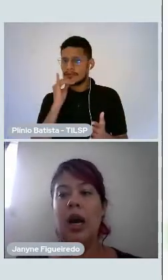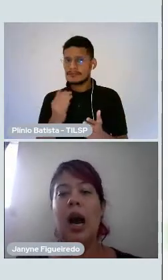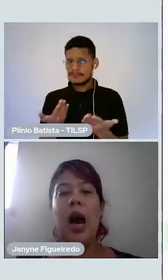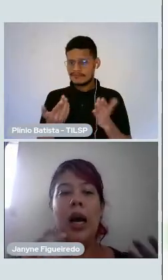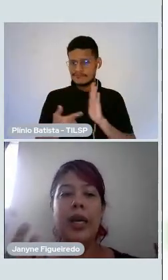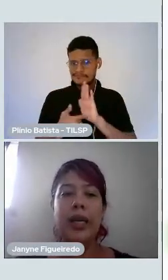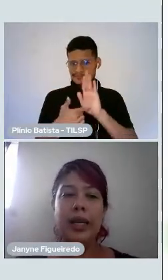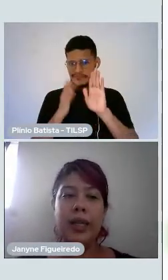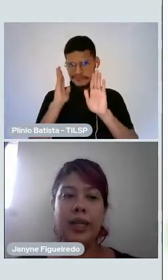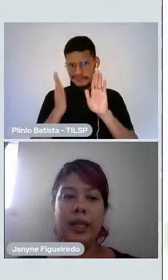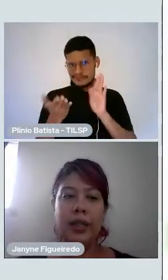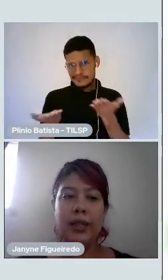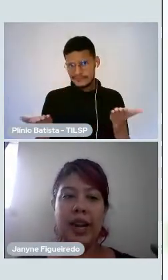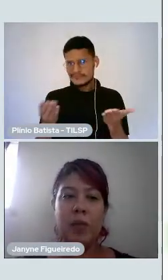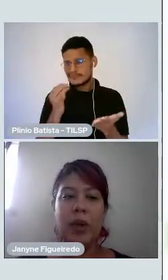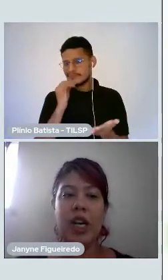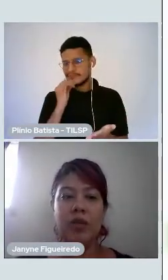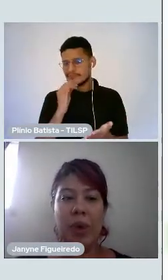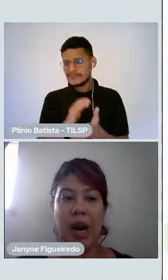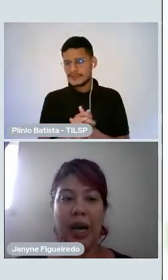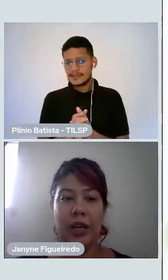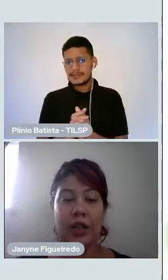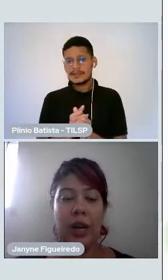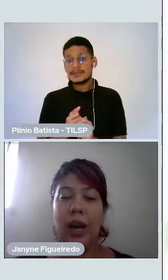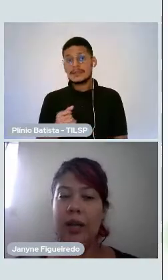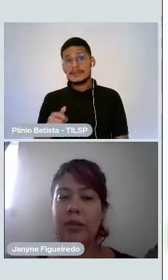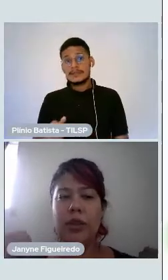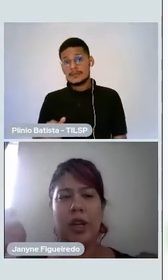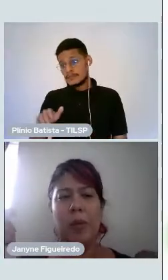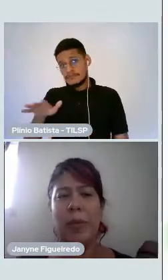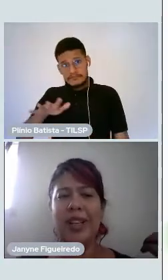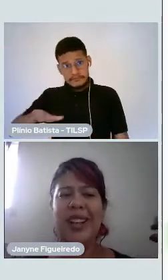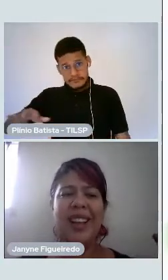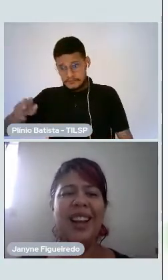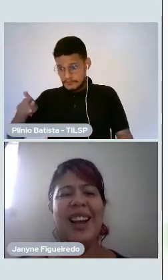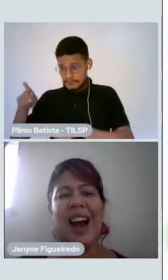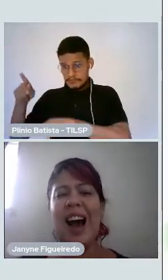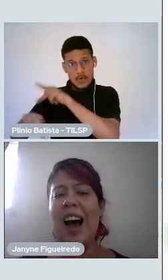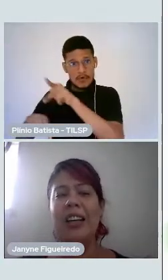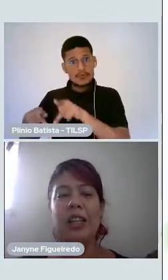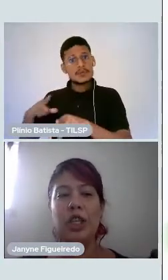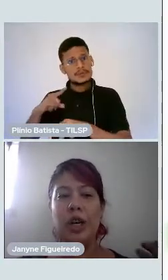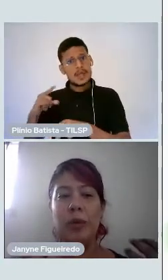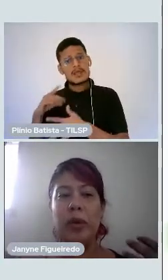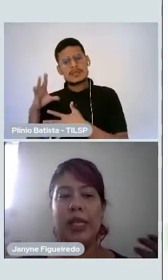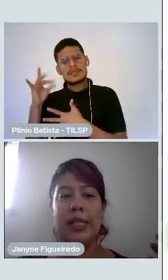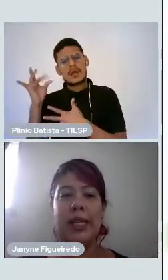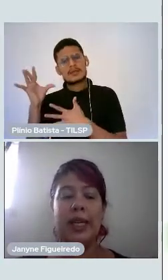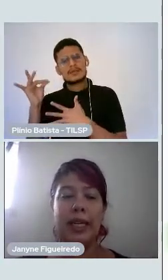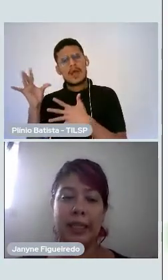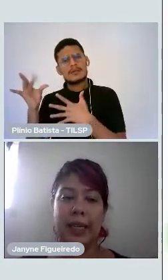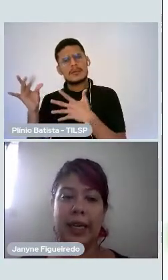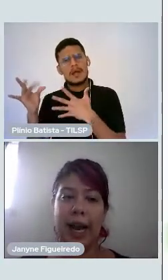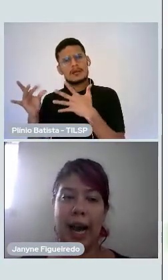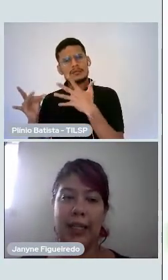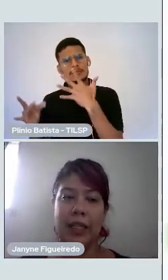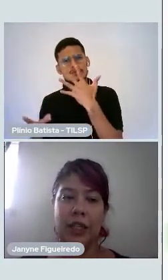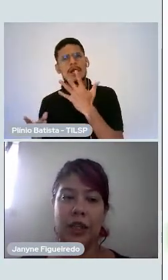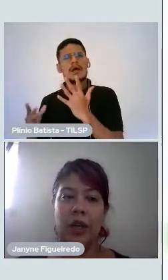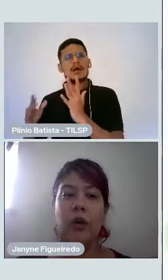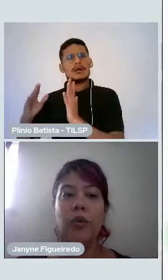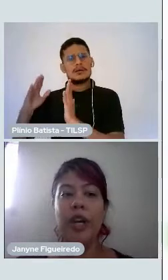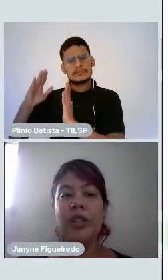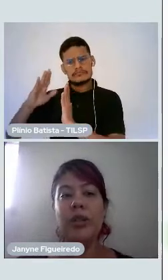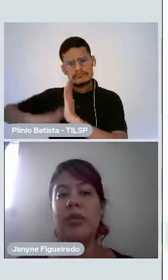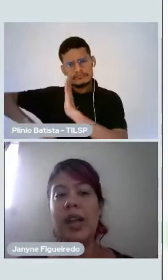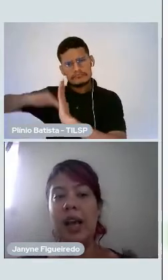caso, as cerâmicas maias, elas são extremamente detalhadas, extremamente